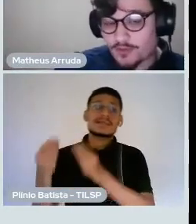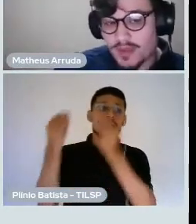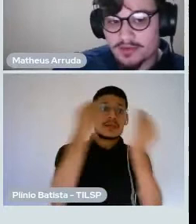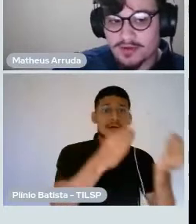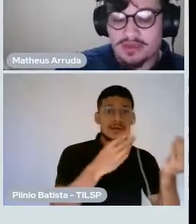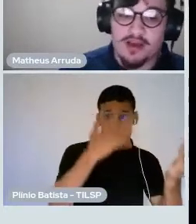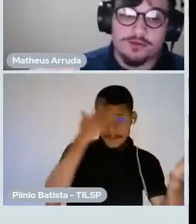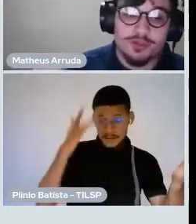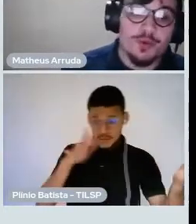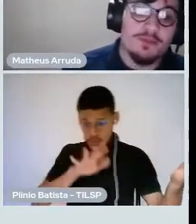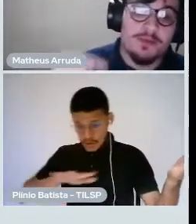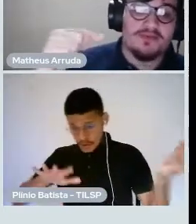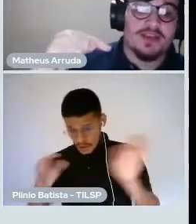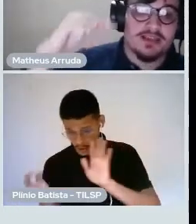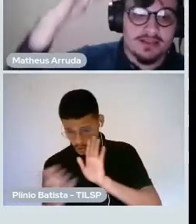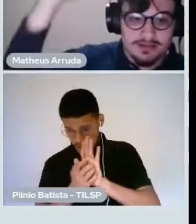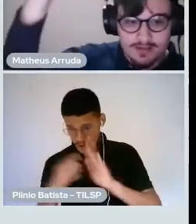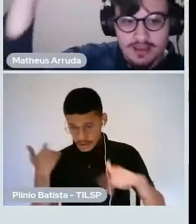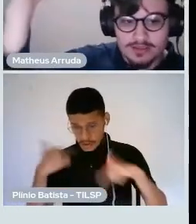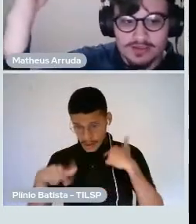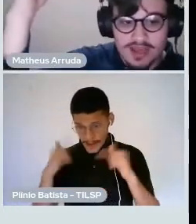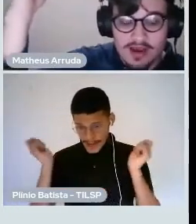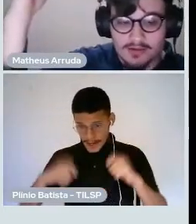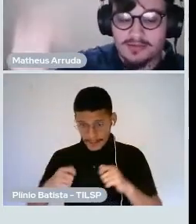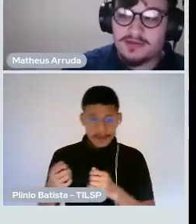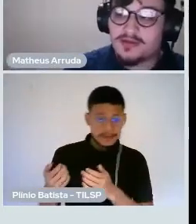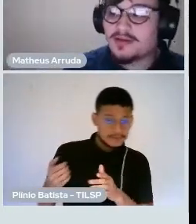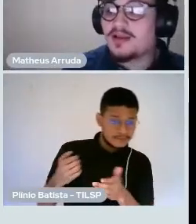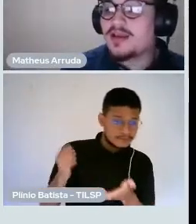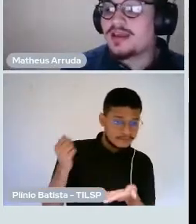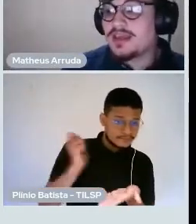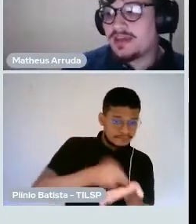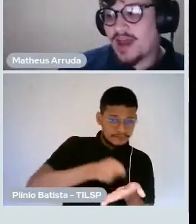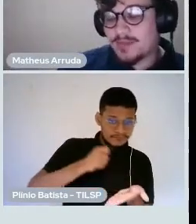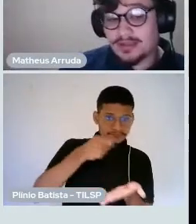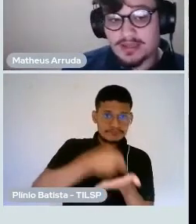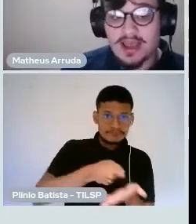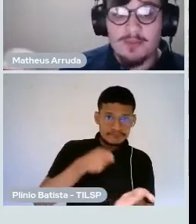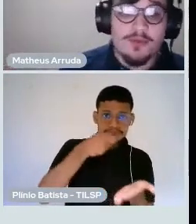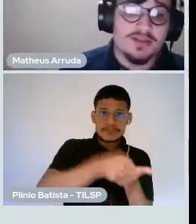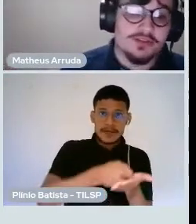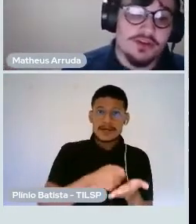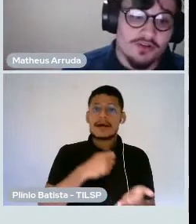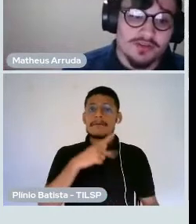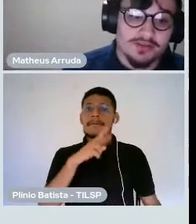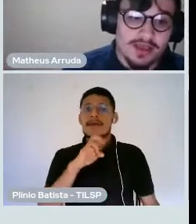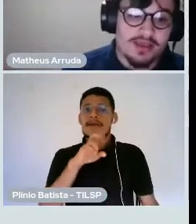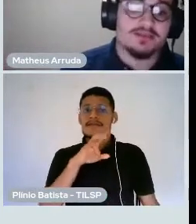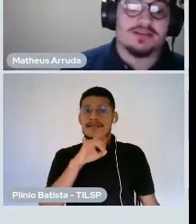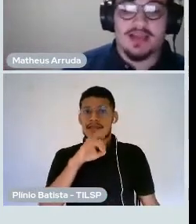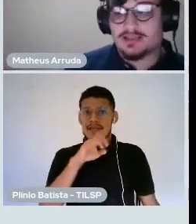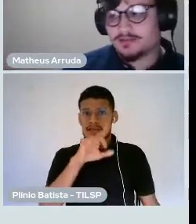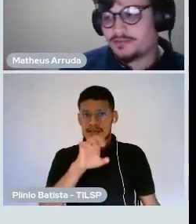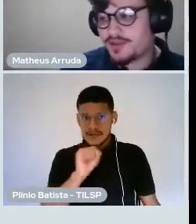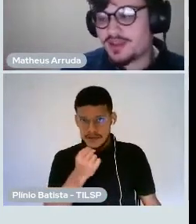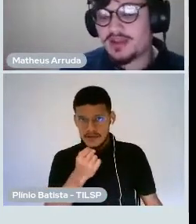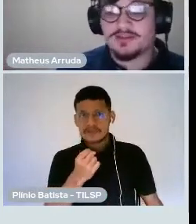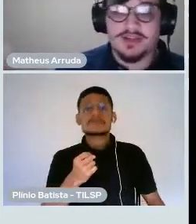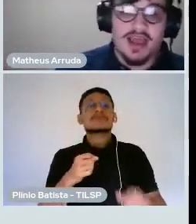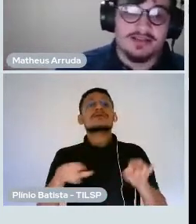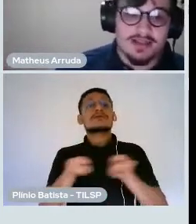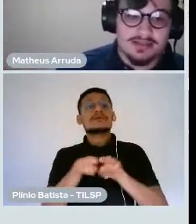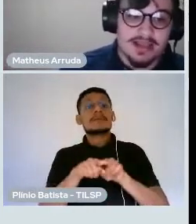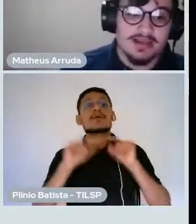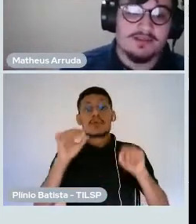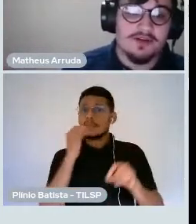pessoal que está no meio, que vai contribuir para a previdência social. E vai manter a população jovem, né? Que aí são